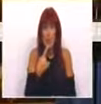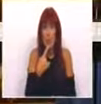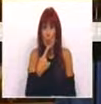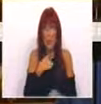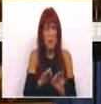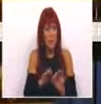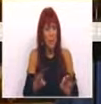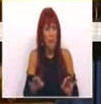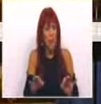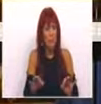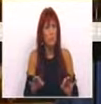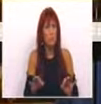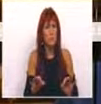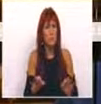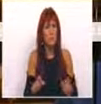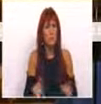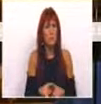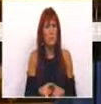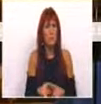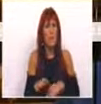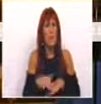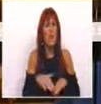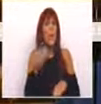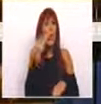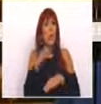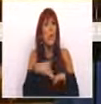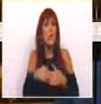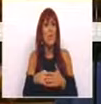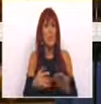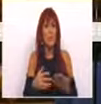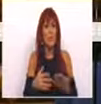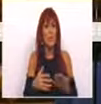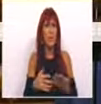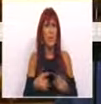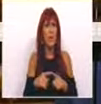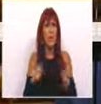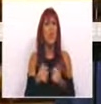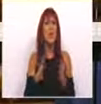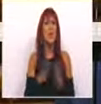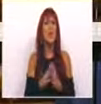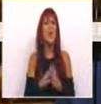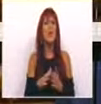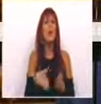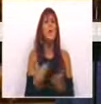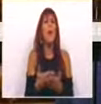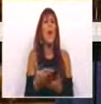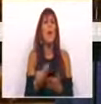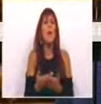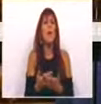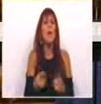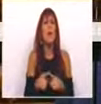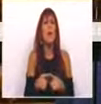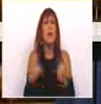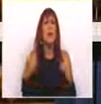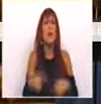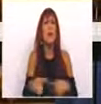demasiado sério para ser feito sem que se conheça todas as implicações e sem que se